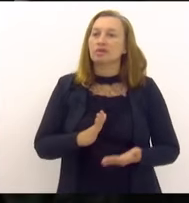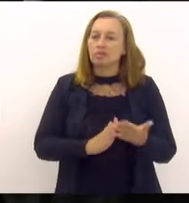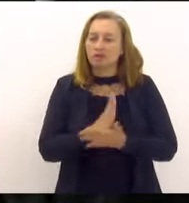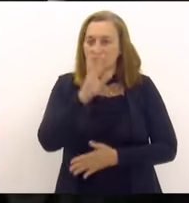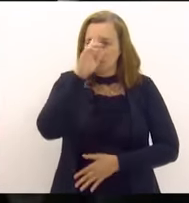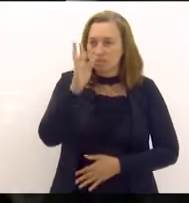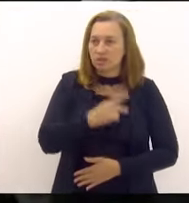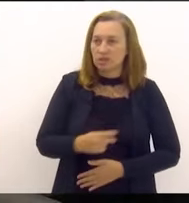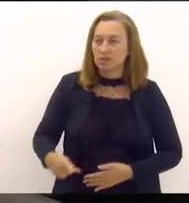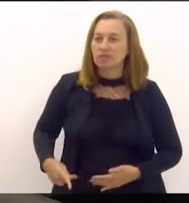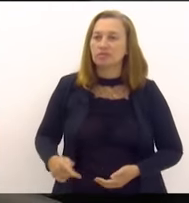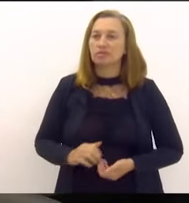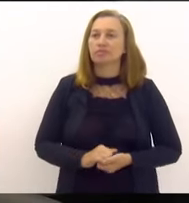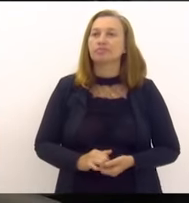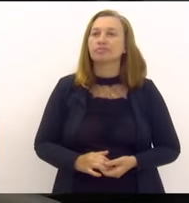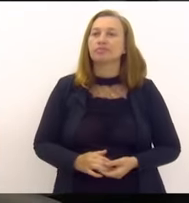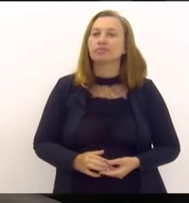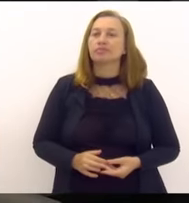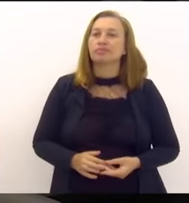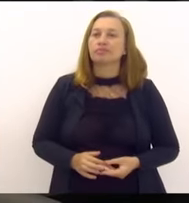Favorável, presidente.